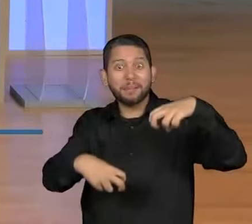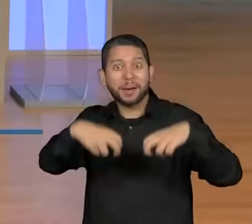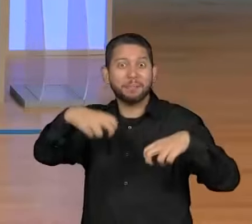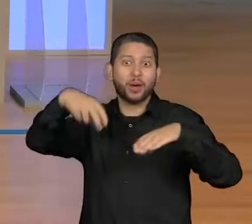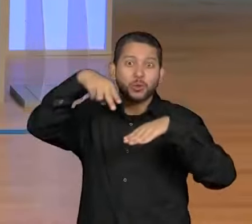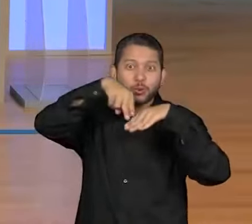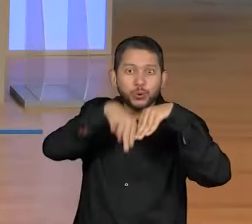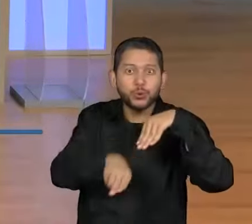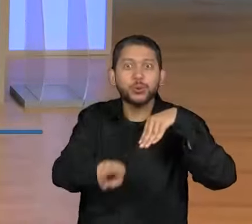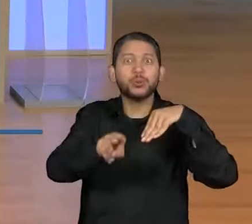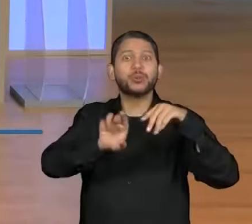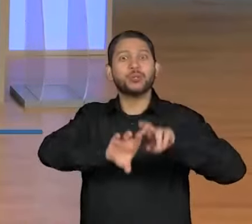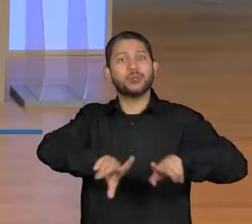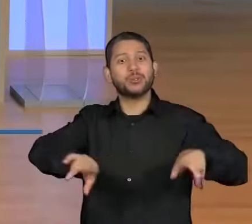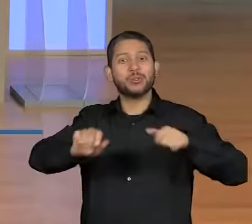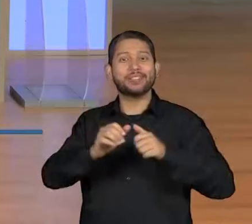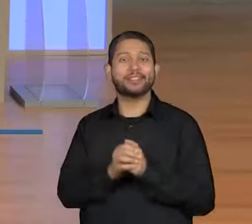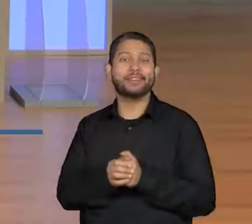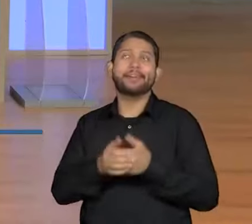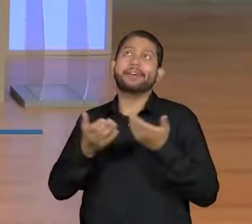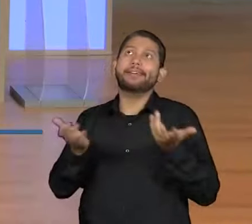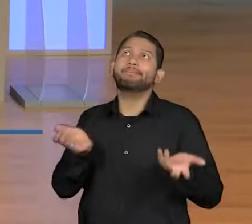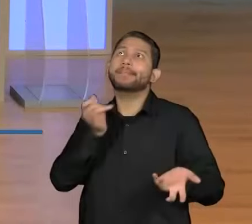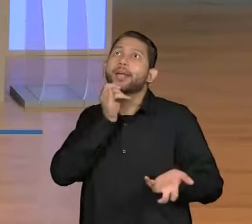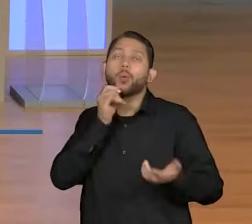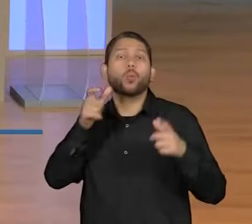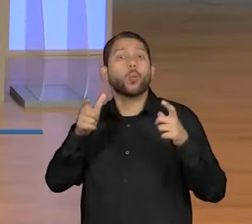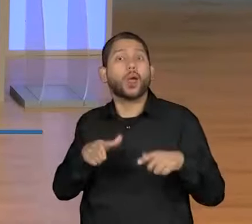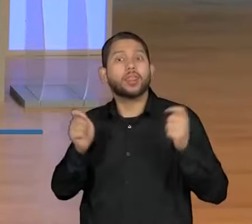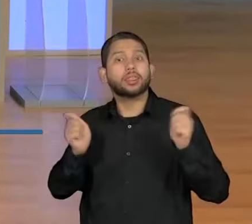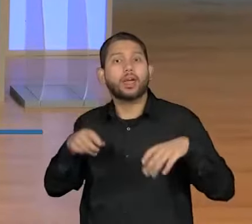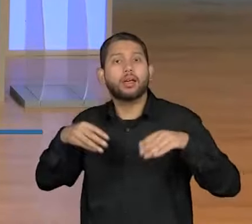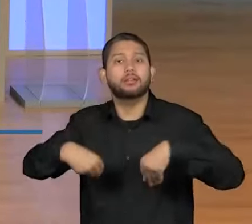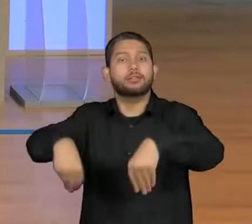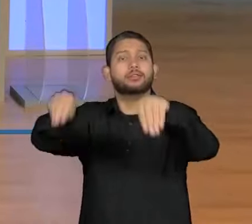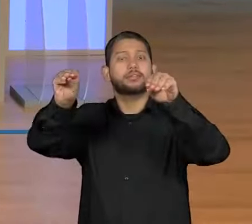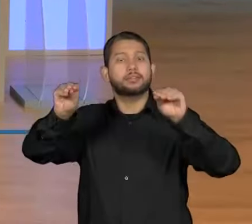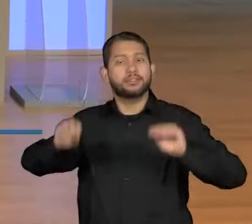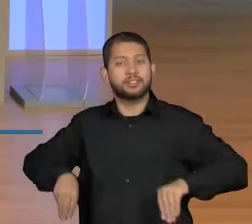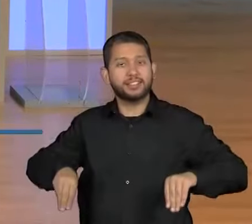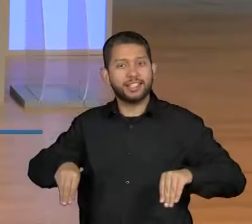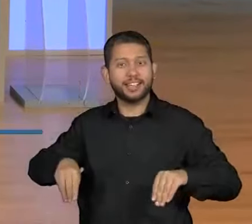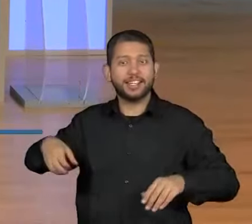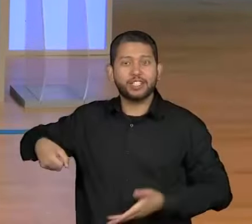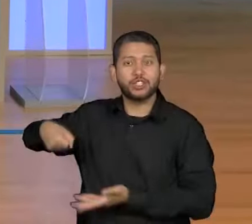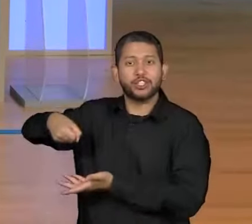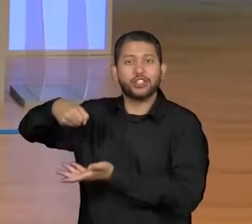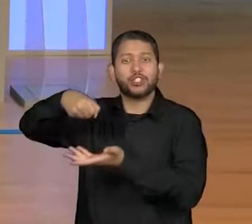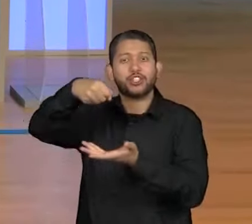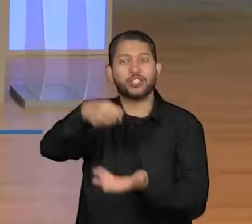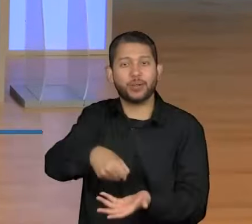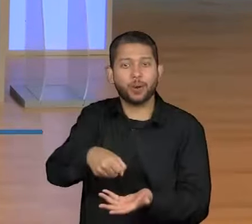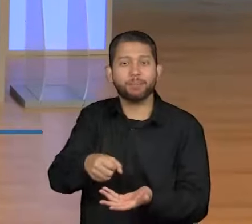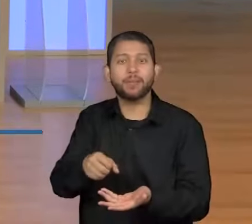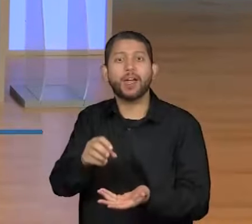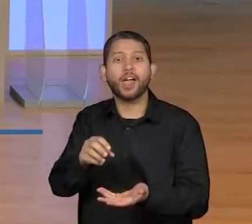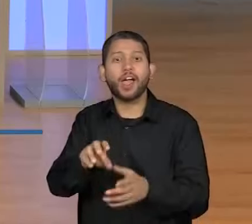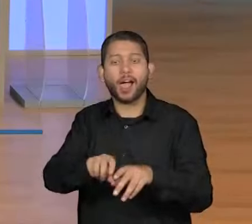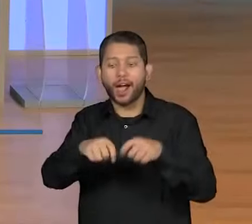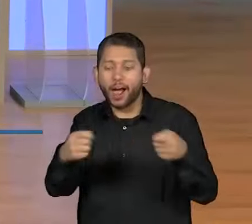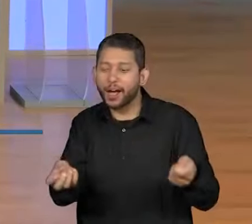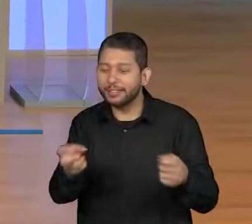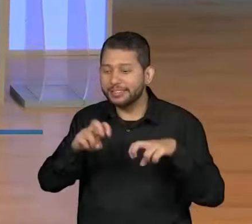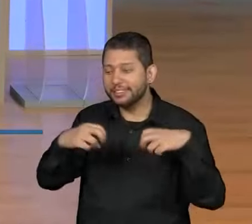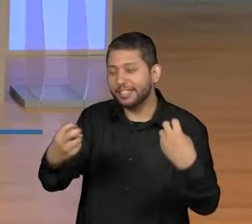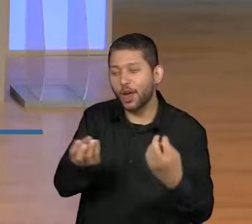ali. Tem um espaço para fazer piquenique. E lá, muitos estudantes conheceram o bicho-pau. Tem uma